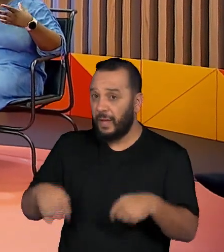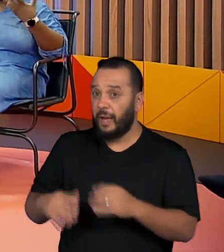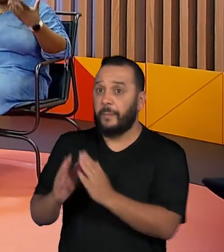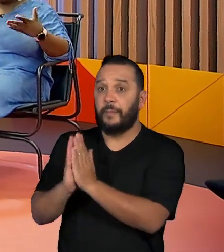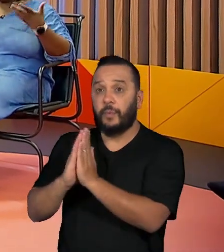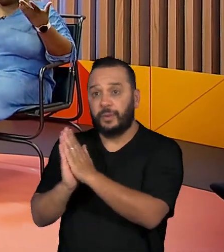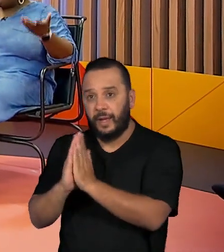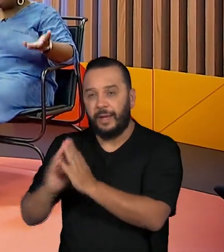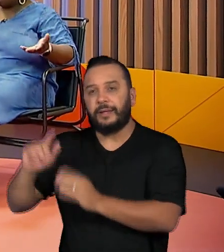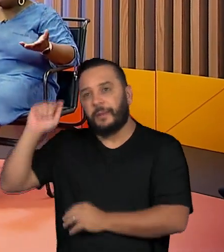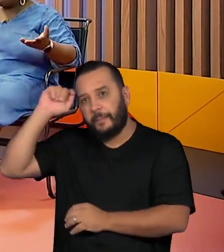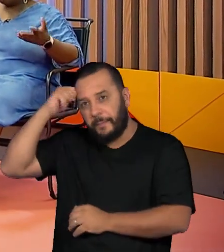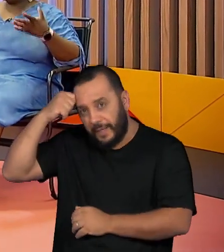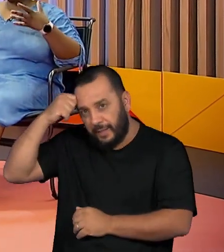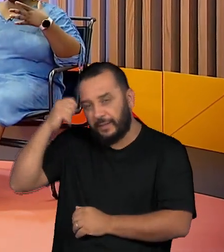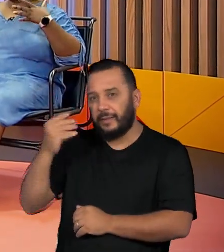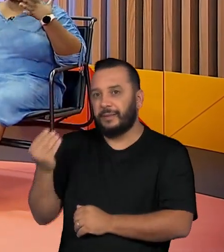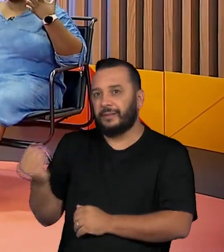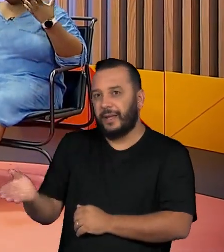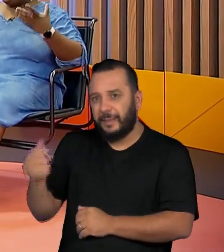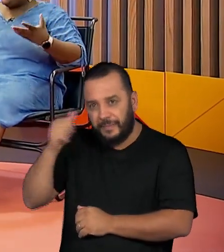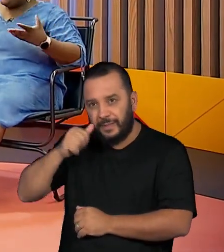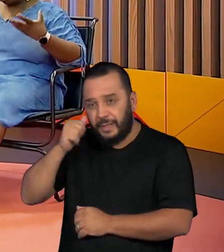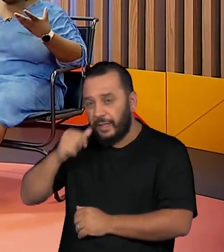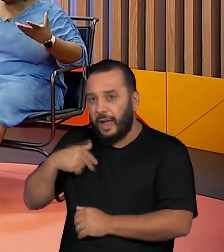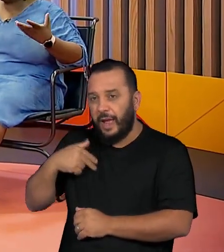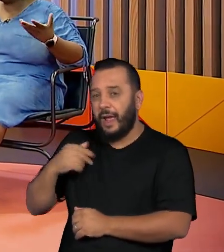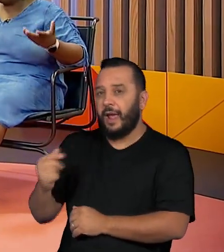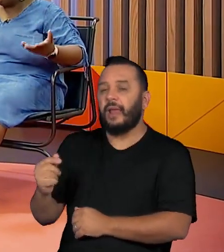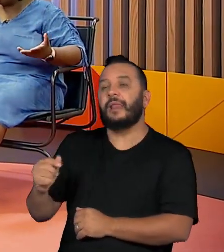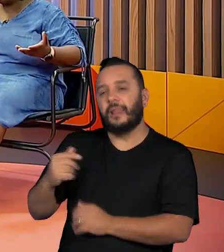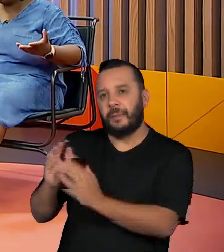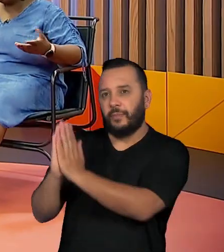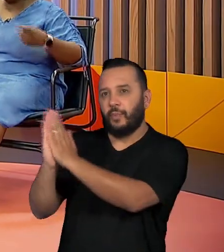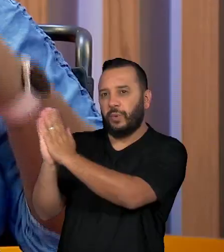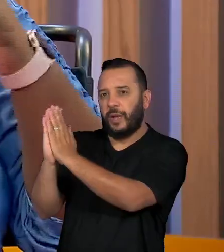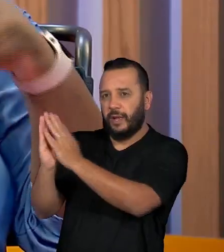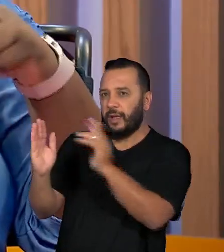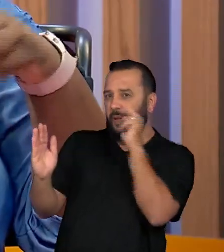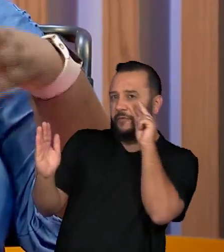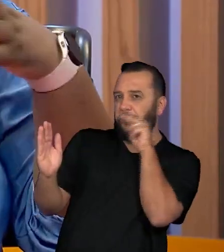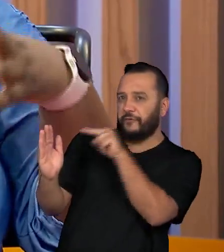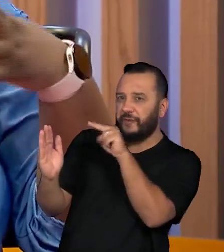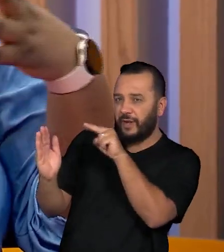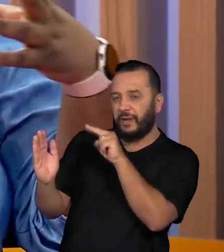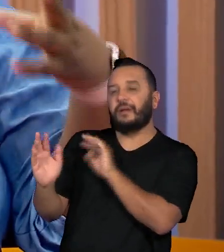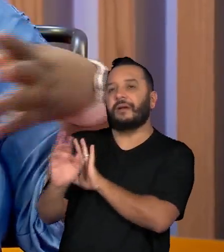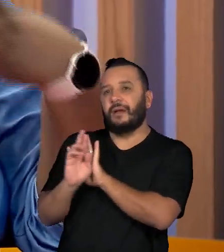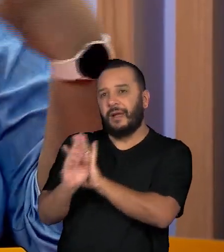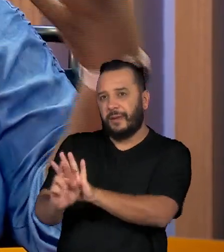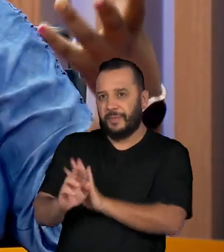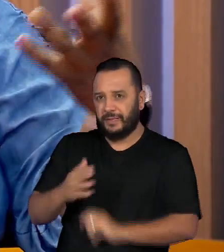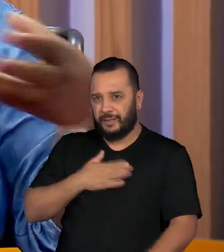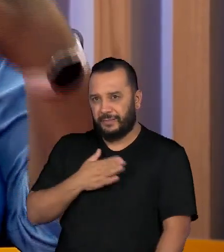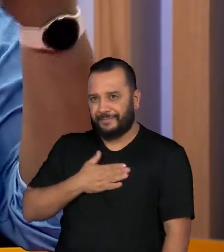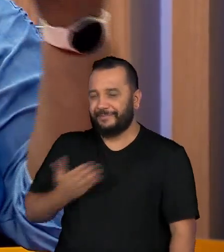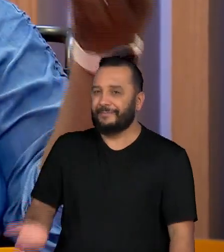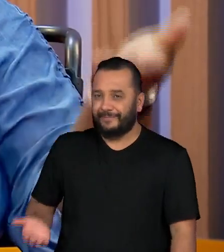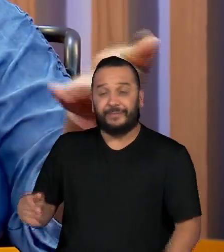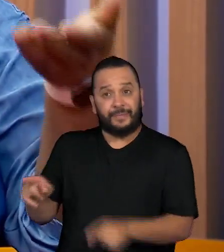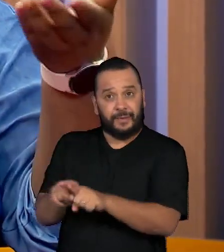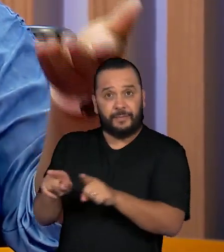né, pretas para meninas, para que elas já vejam a representatividade, se a gente tem também a possibilidade de